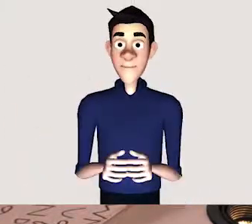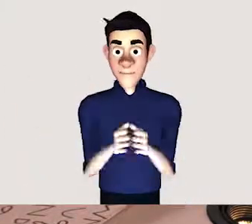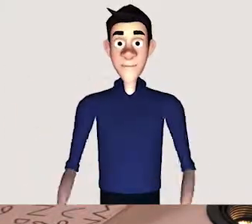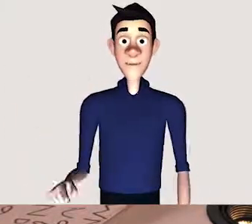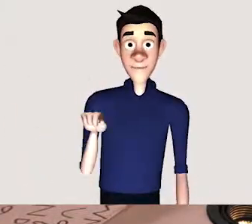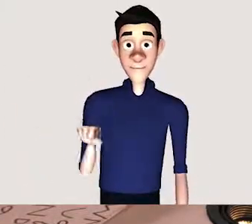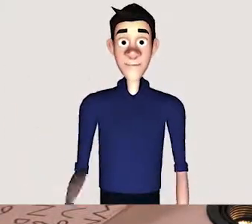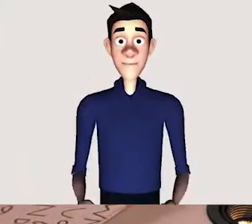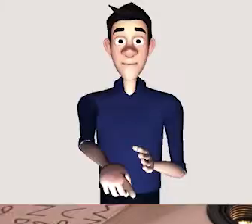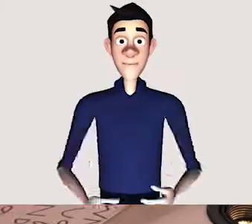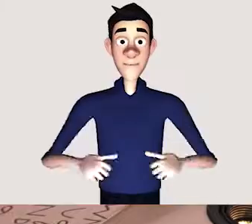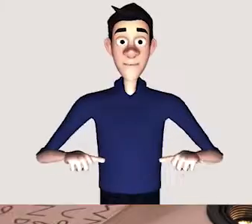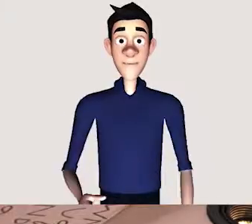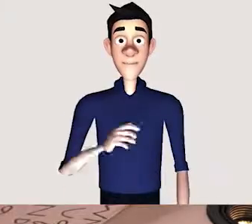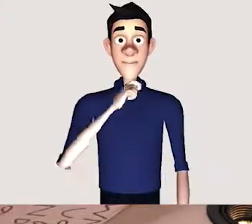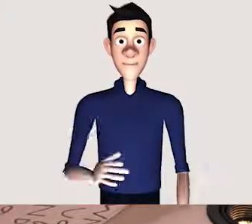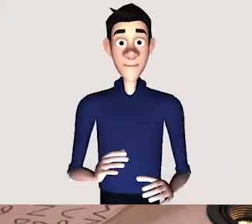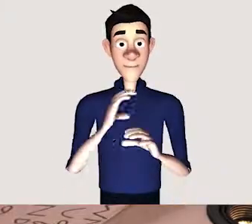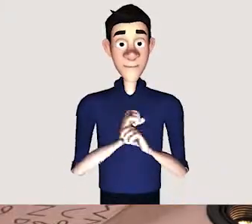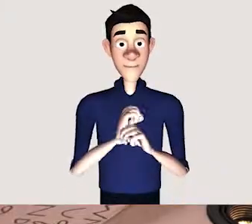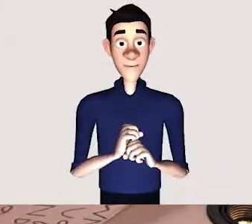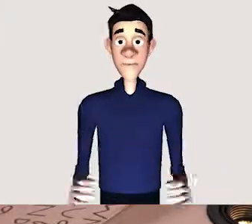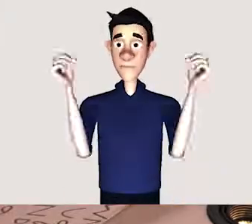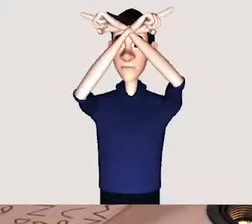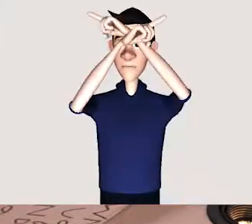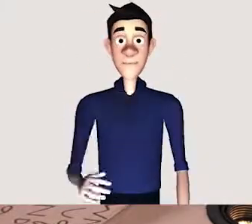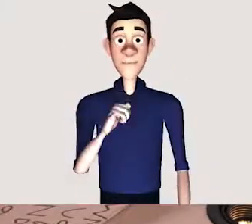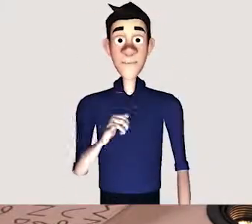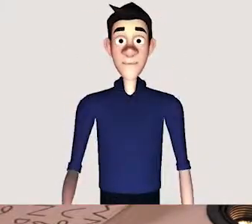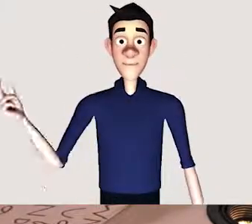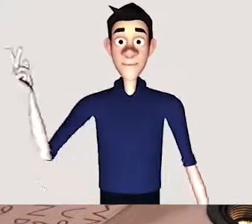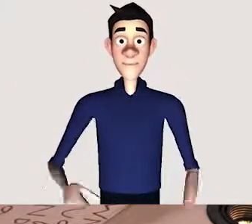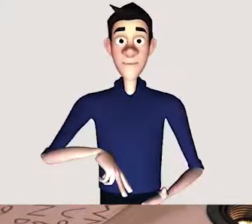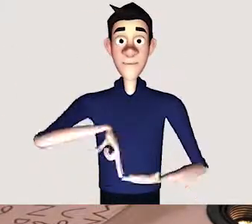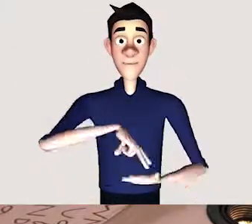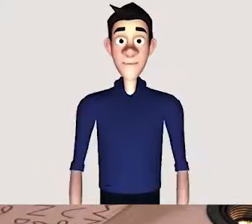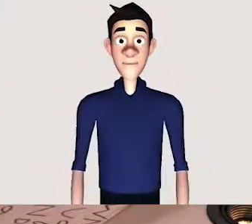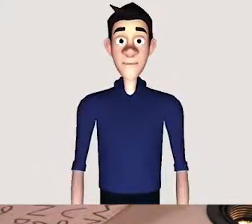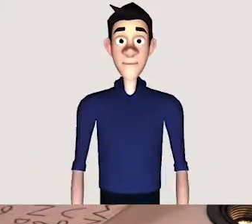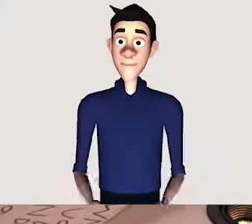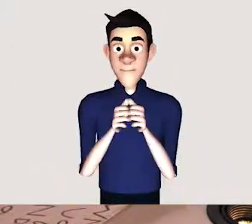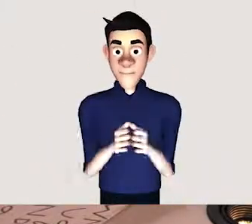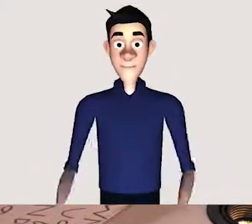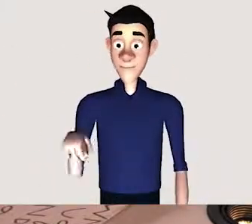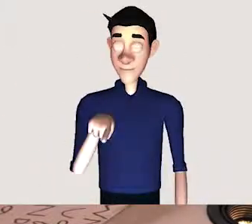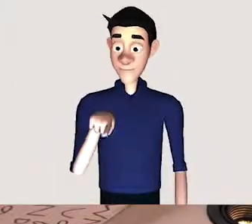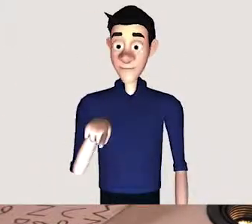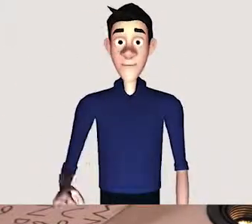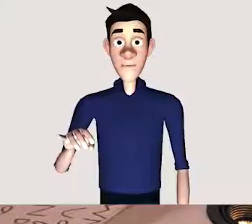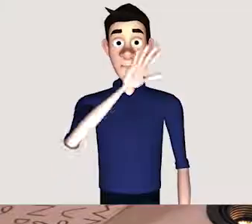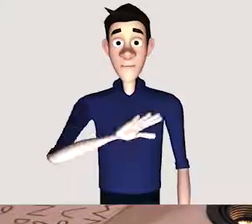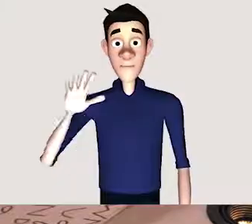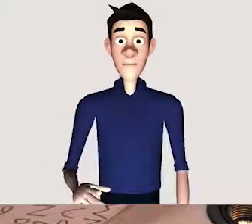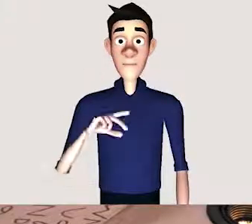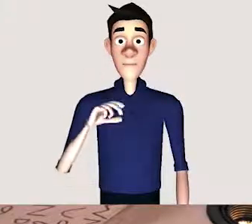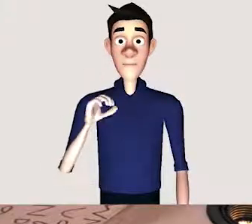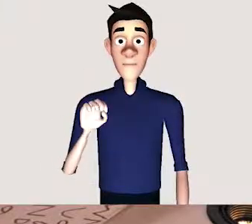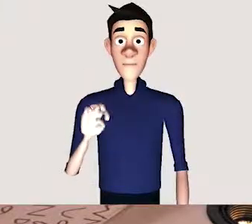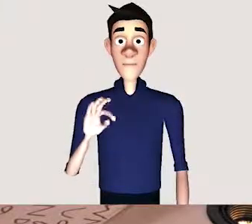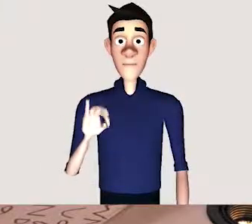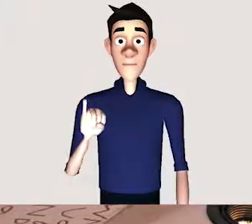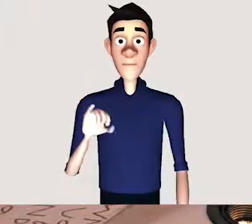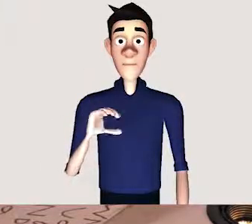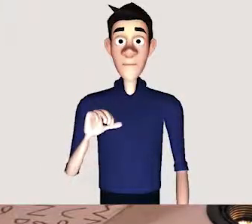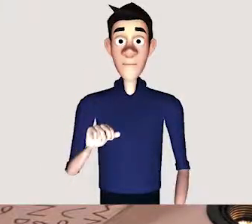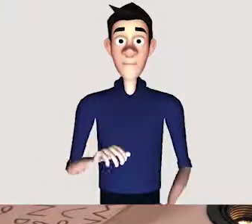complexa. Se eles dançam juntos, nessa imagem poética, se eles dançam juntos, que música dançam?